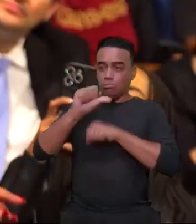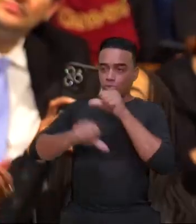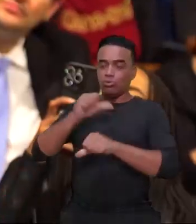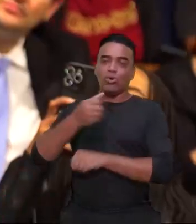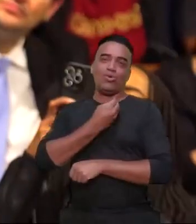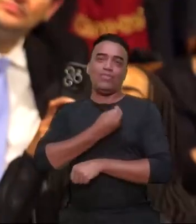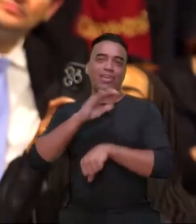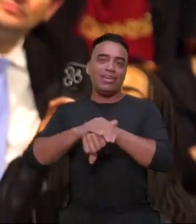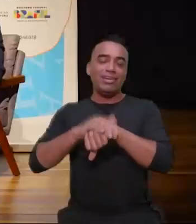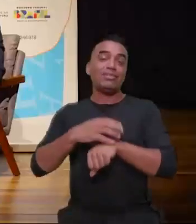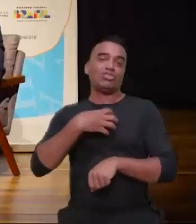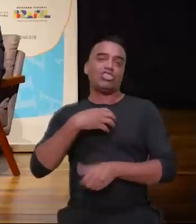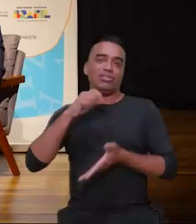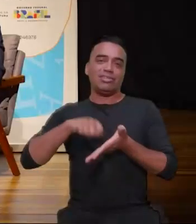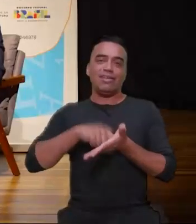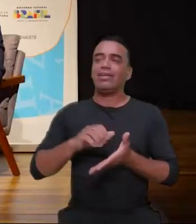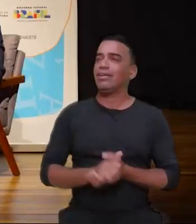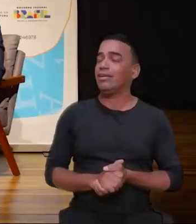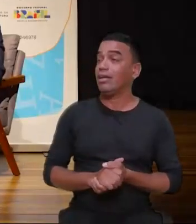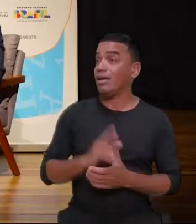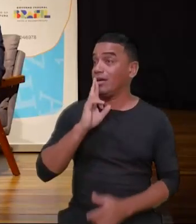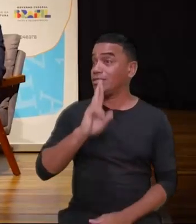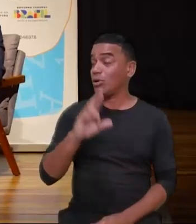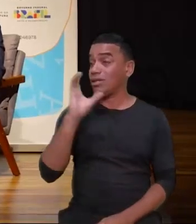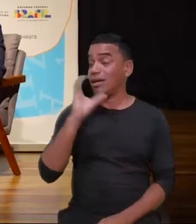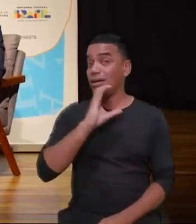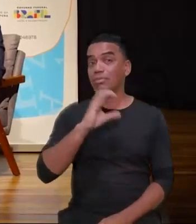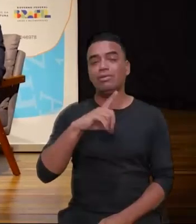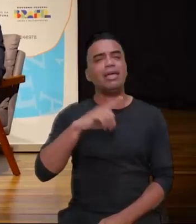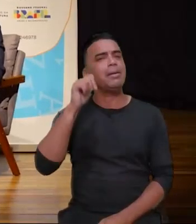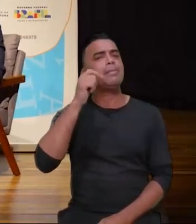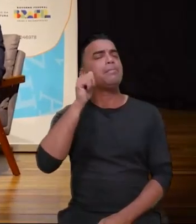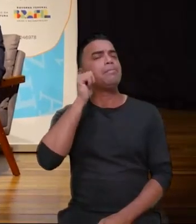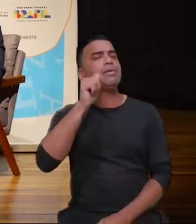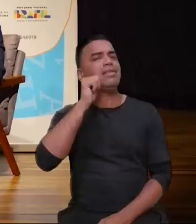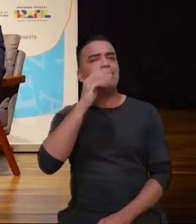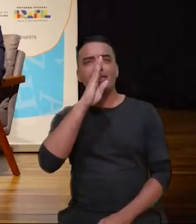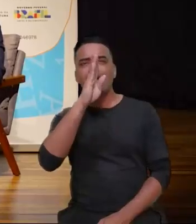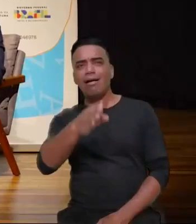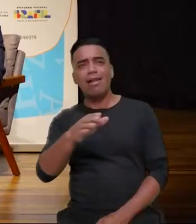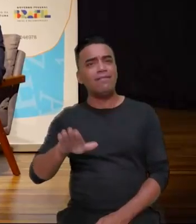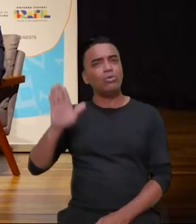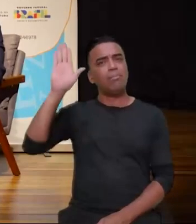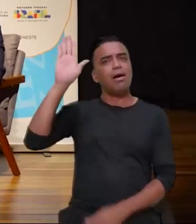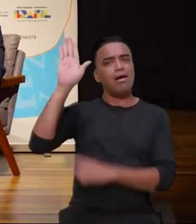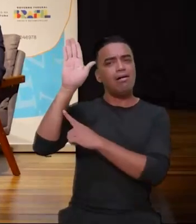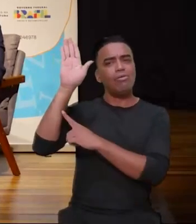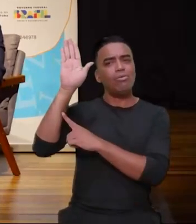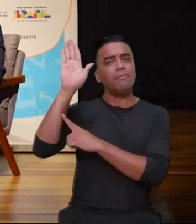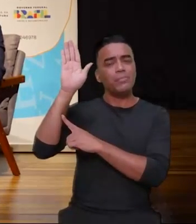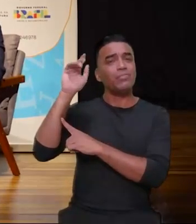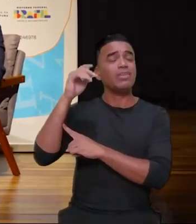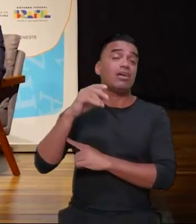e também na sua escrita? Ai, meu Deus, vou ter que responder correndo. Tem uma menina aqui nessa direção que levantou logo a mão no